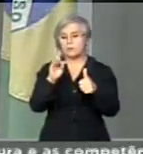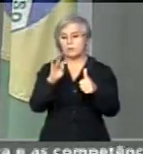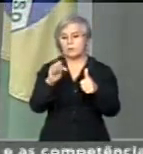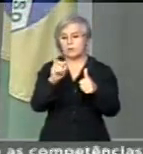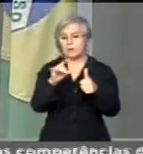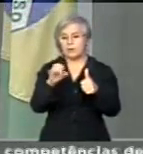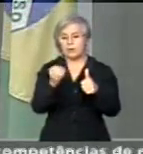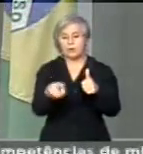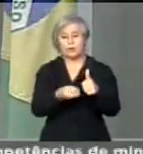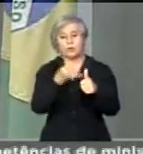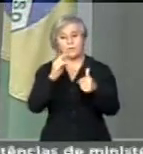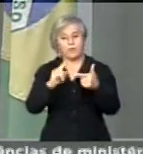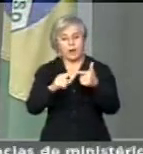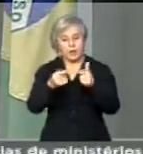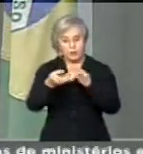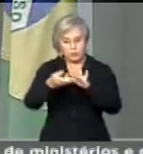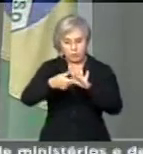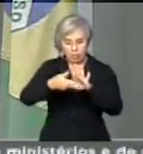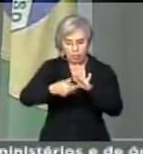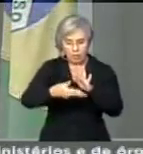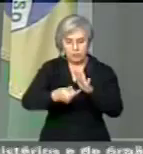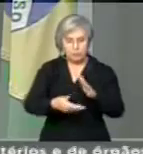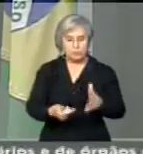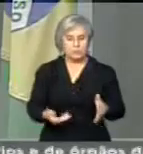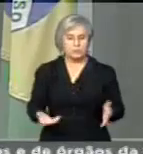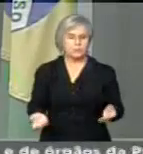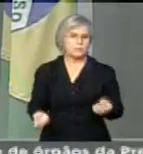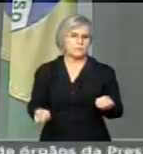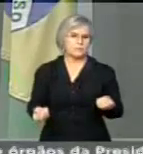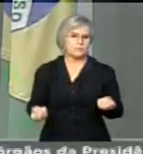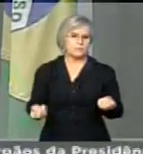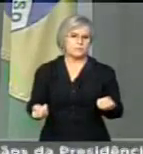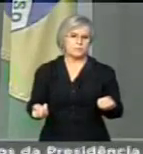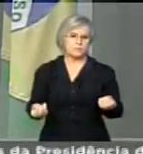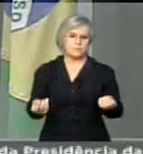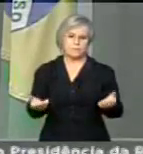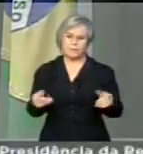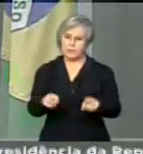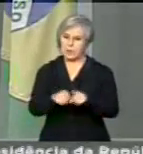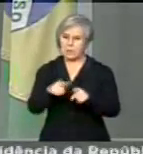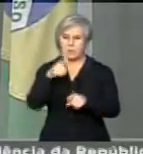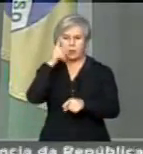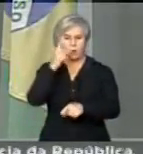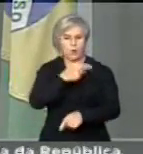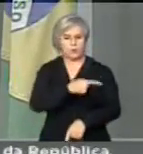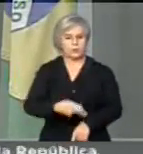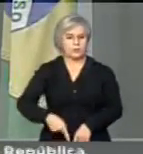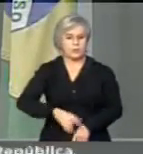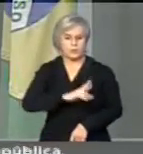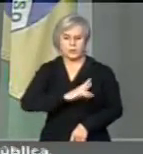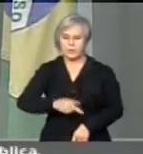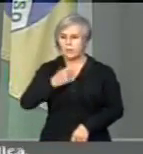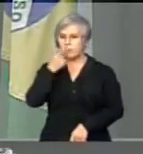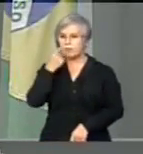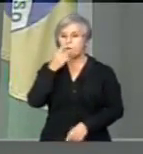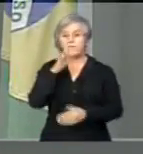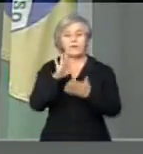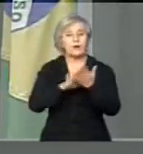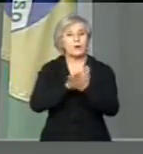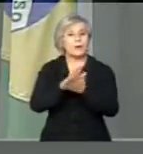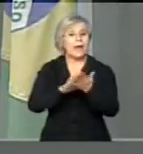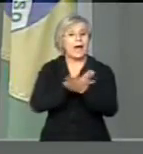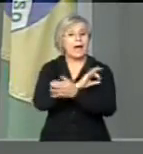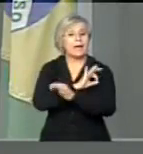dado ao longo do tempo. Aliás, não vimos ontem da presidente da República uma única